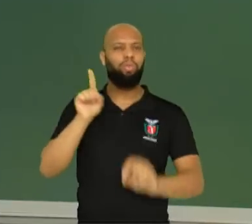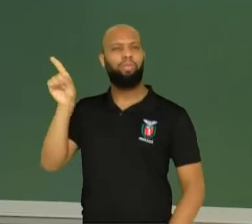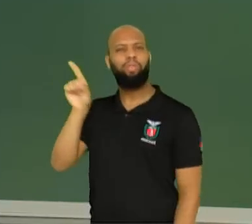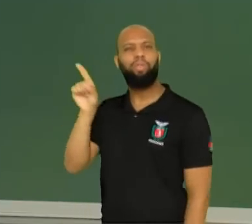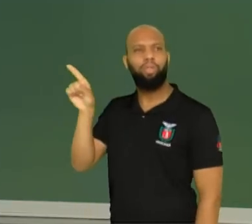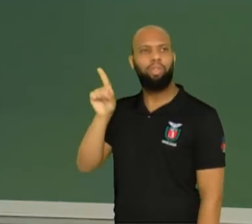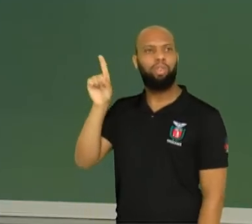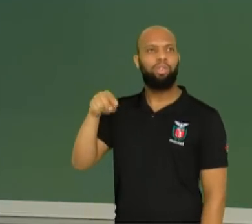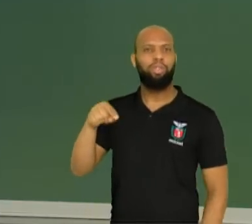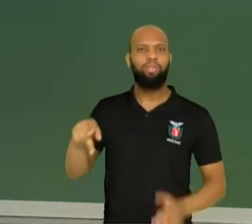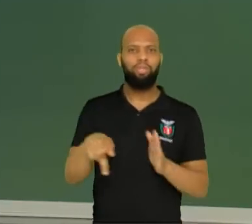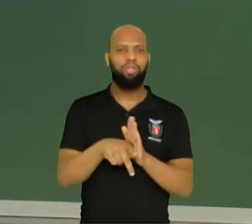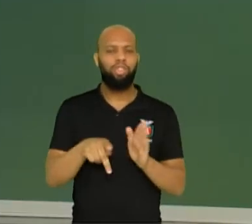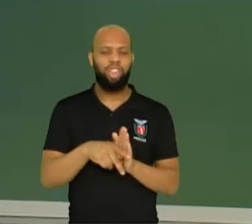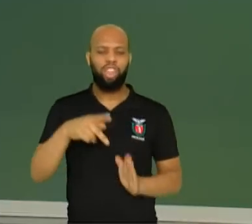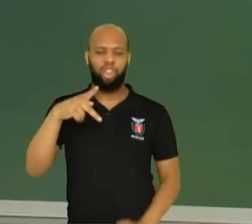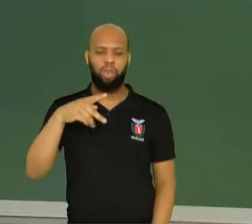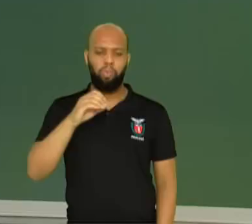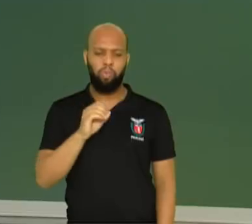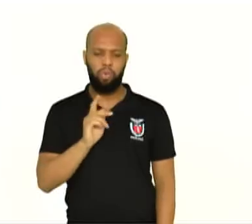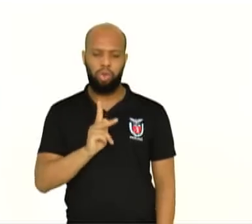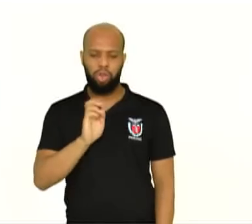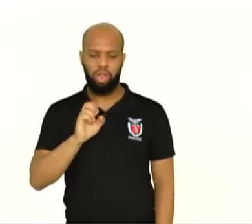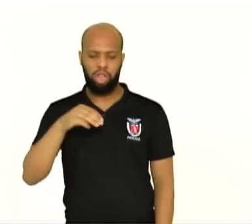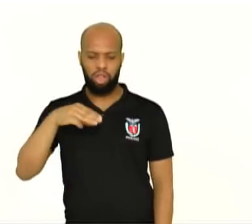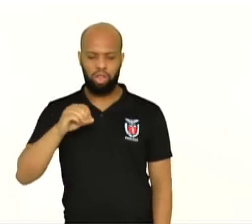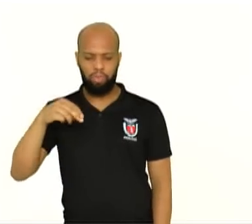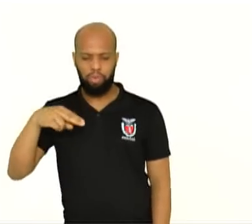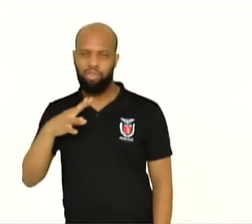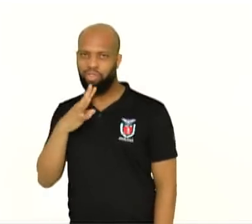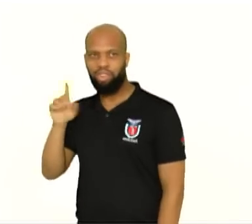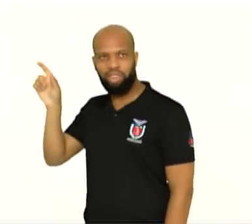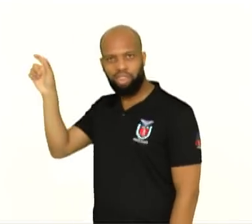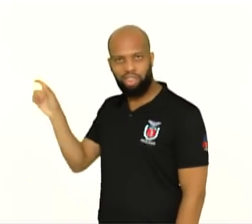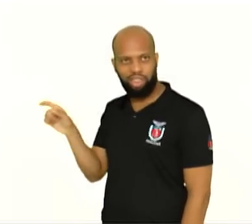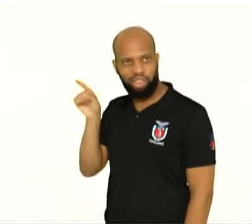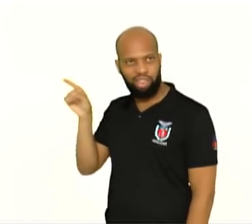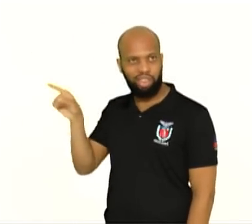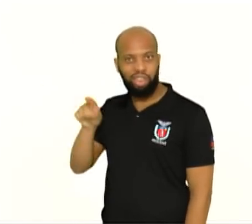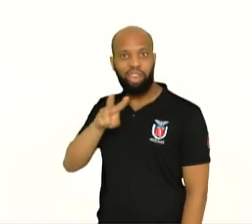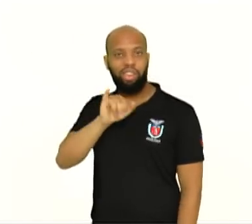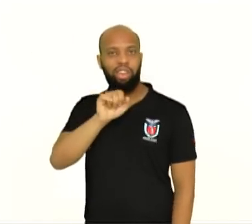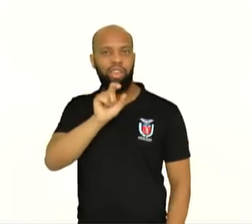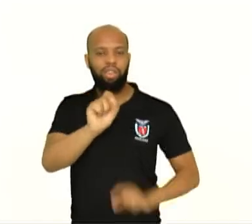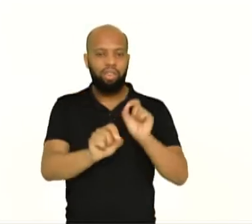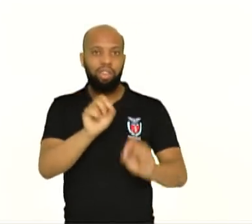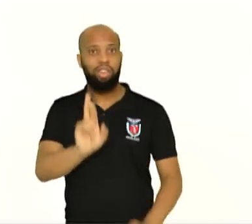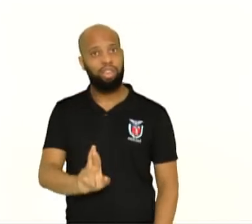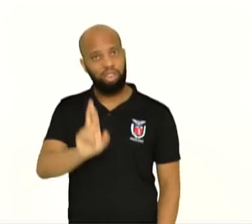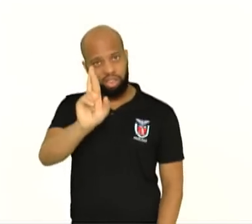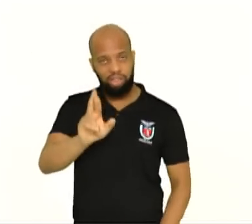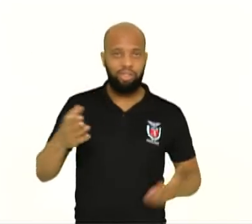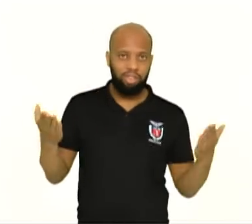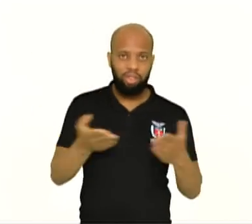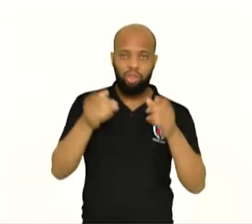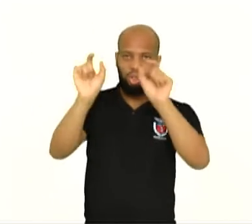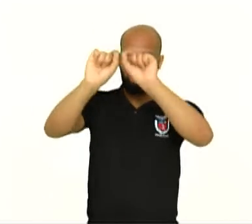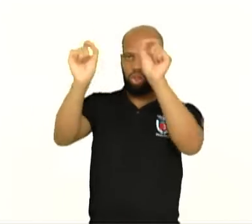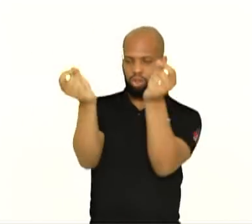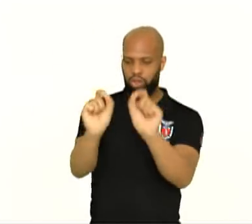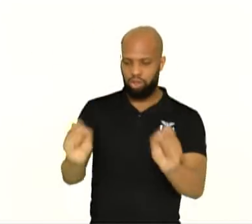um Pokémon. Você conhece esse Pokémon? O Tentacruel? É um Pokémon que vai representar esses organismos